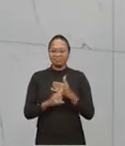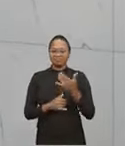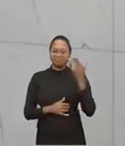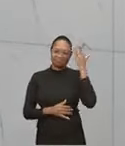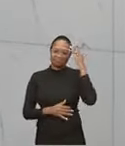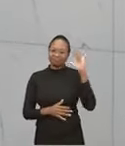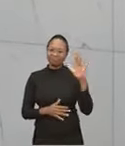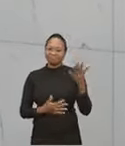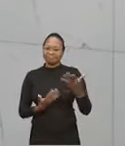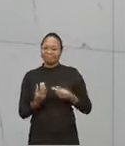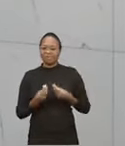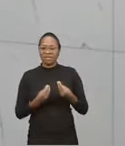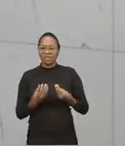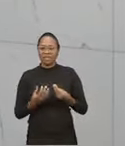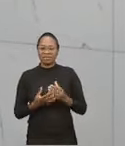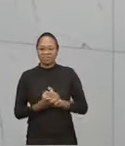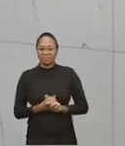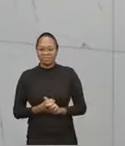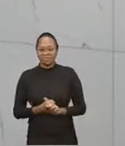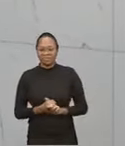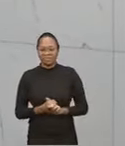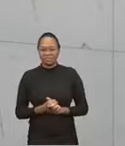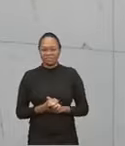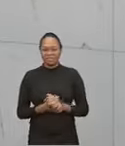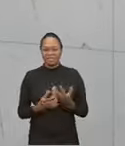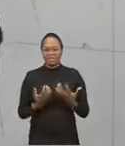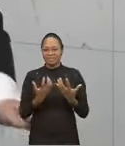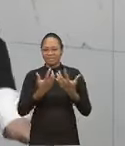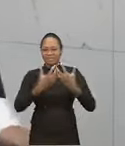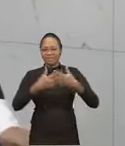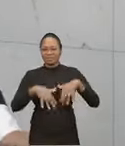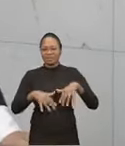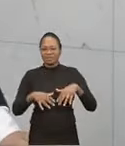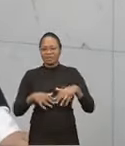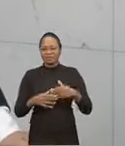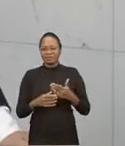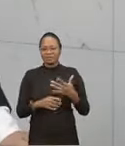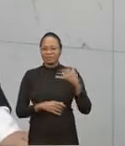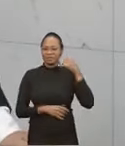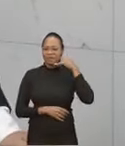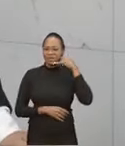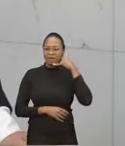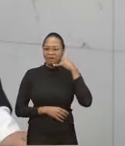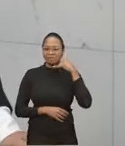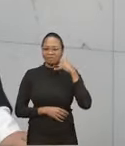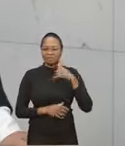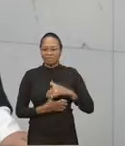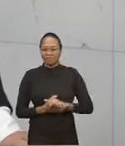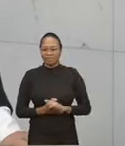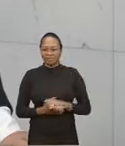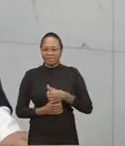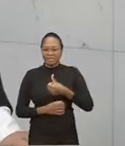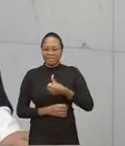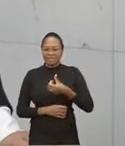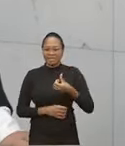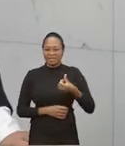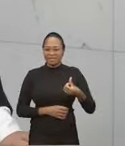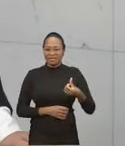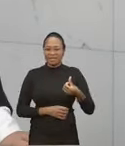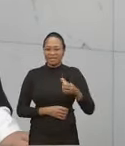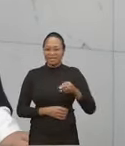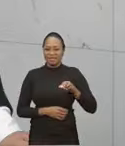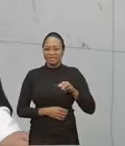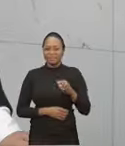lado. Diz que vai chegar o resultado pelo celular. E um bocado de gente, eu soube, que tem 16 mil pessoas na fila de